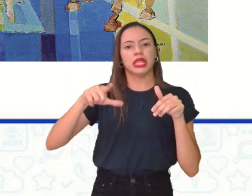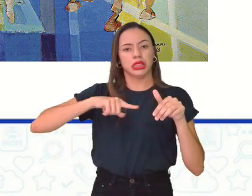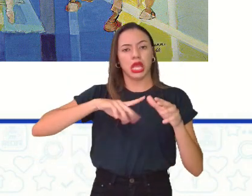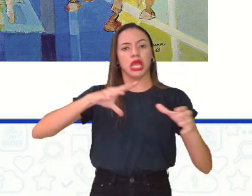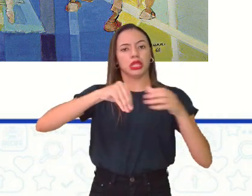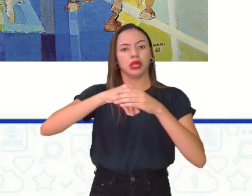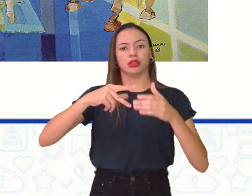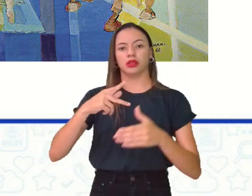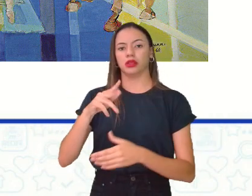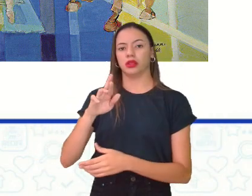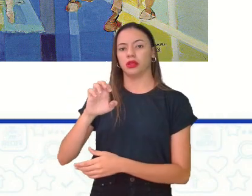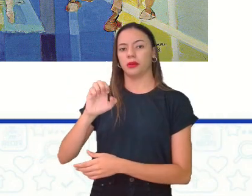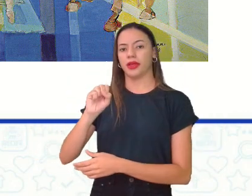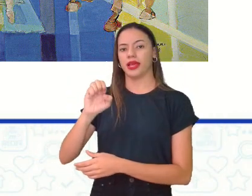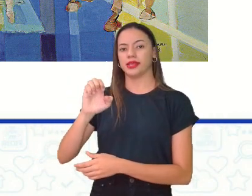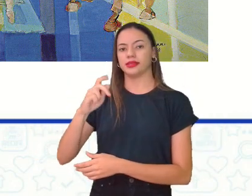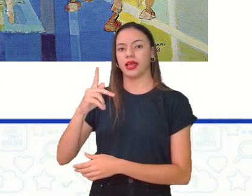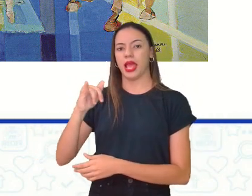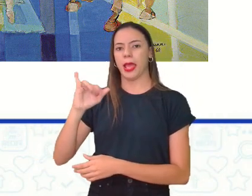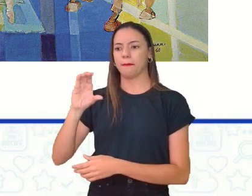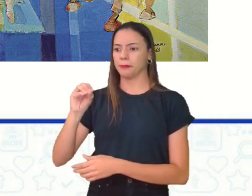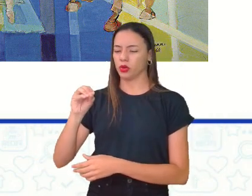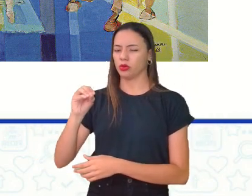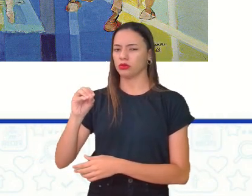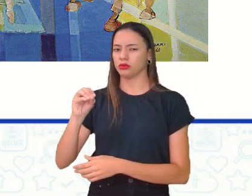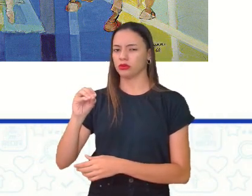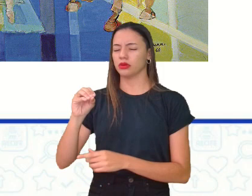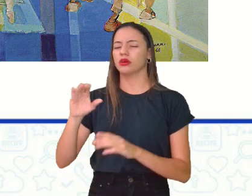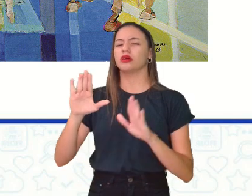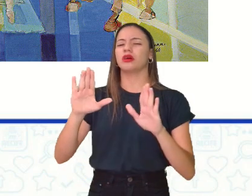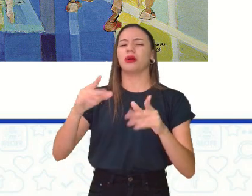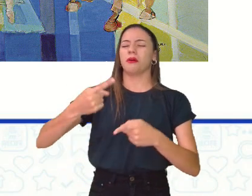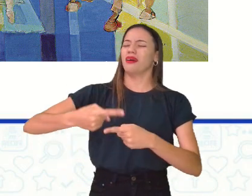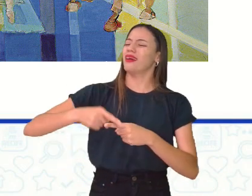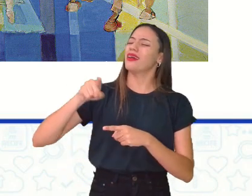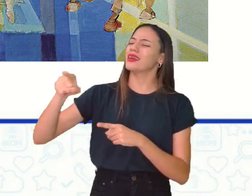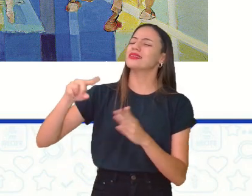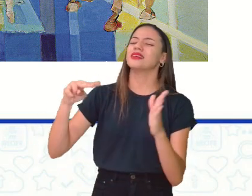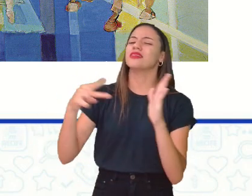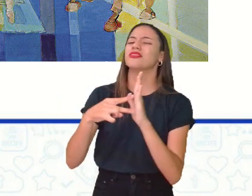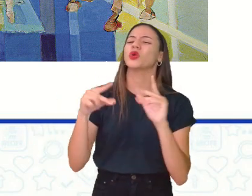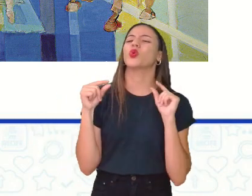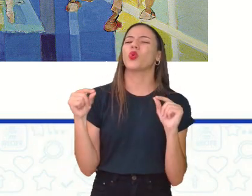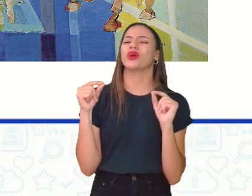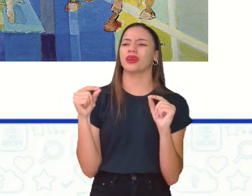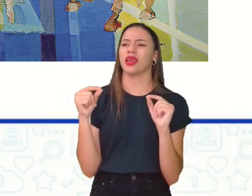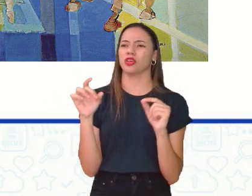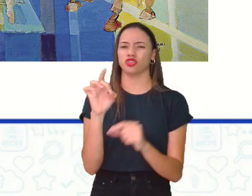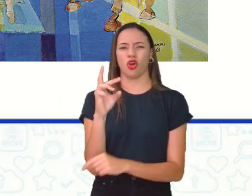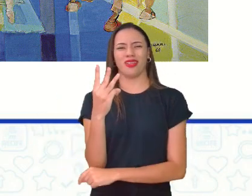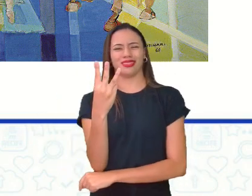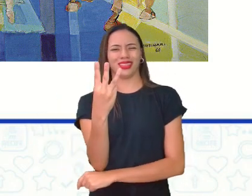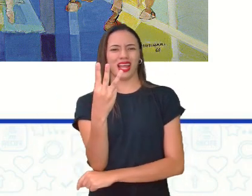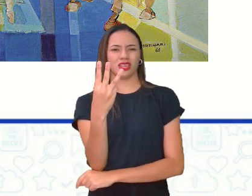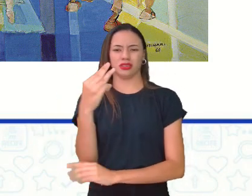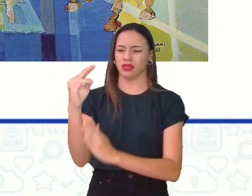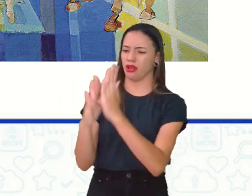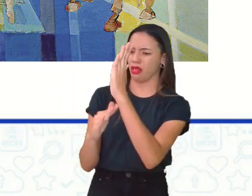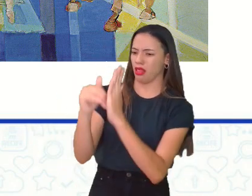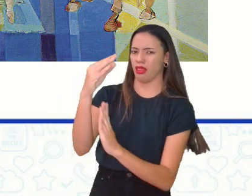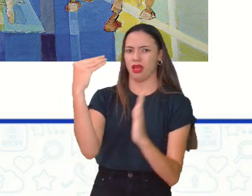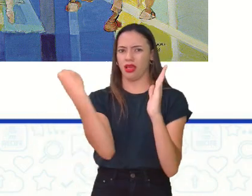presépio. E o que ele quis dizer com isso? Por que será que ele trouxe apenas esses três elementos para